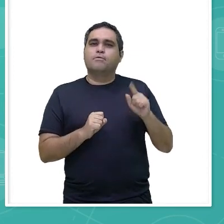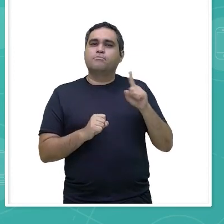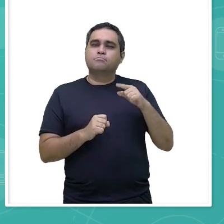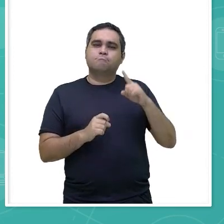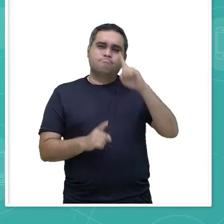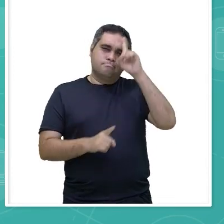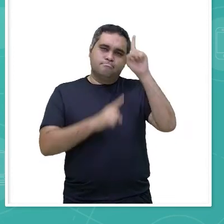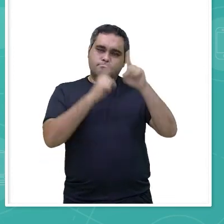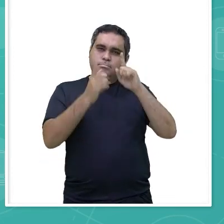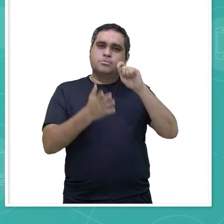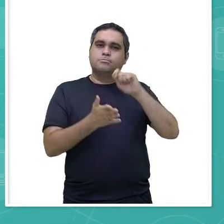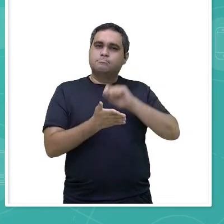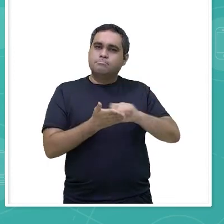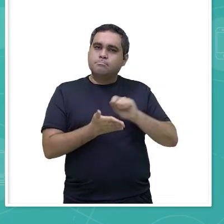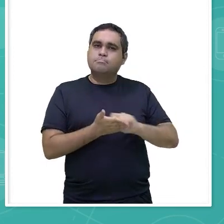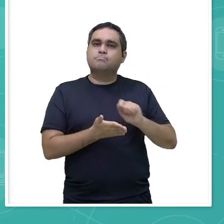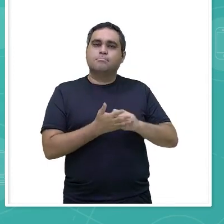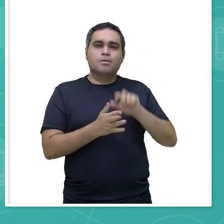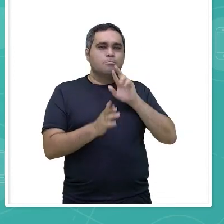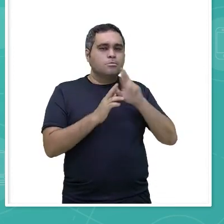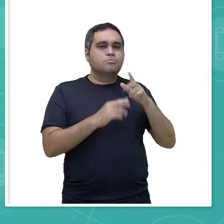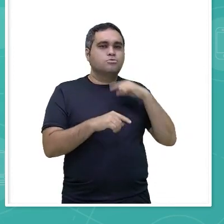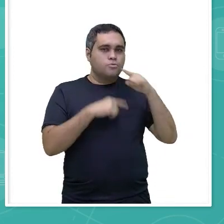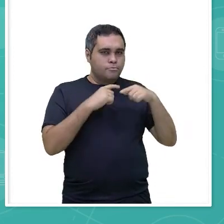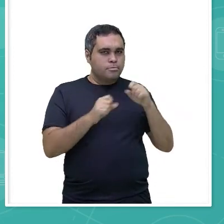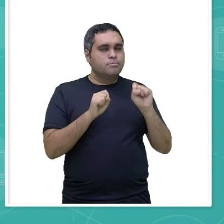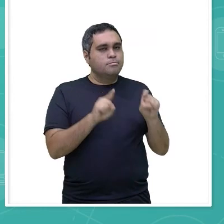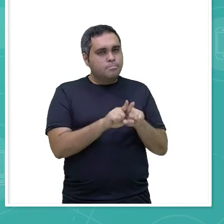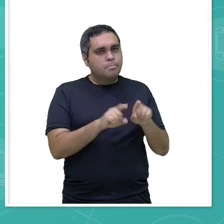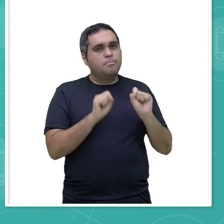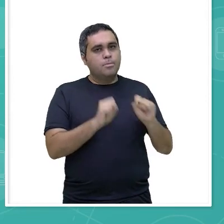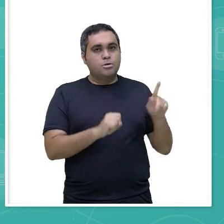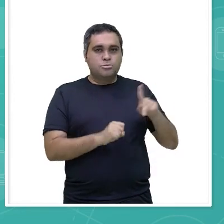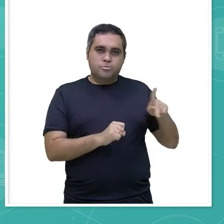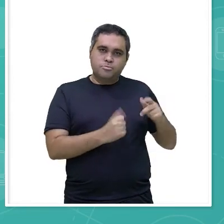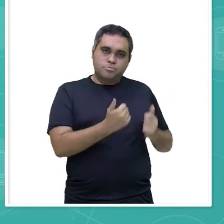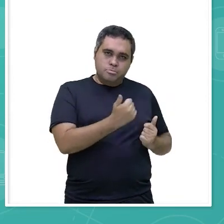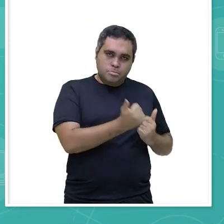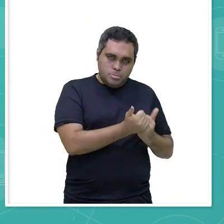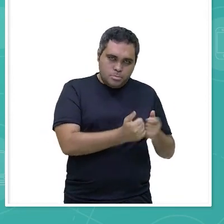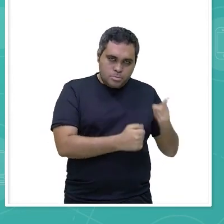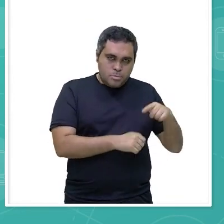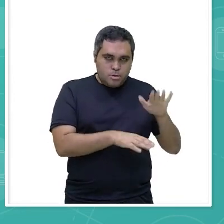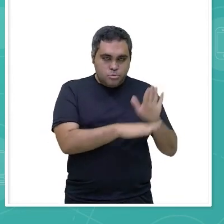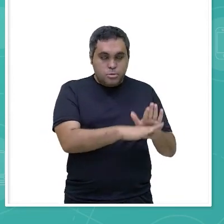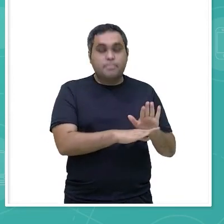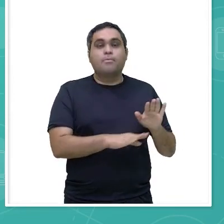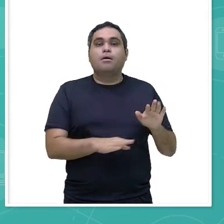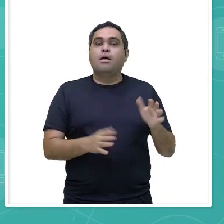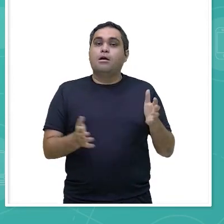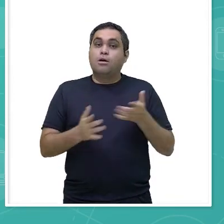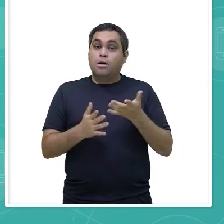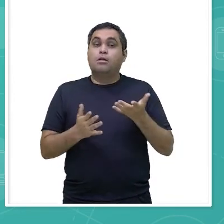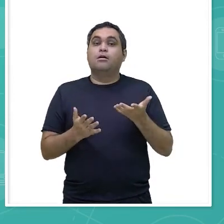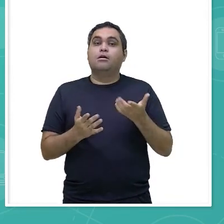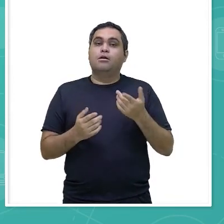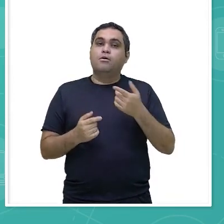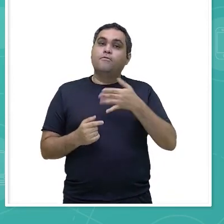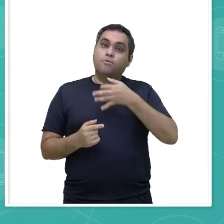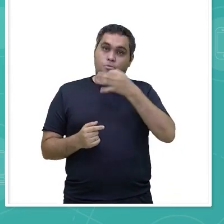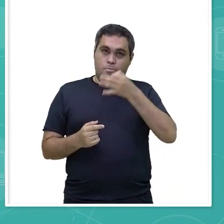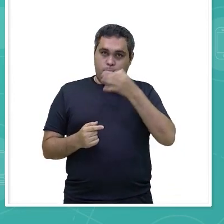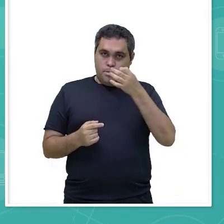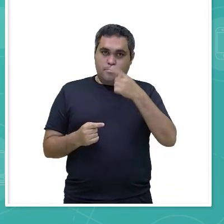vocês, responder. Os nossos professores também estão aí acompanhando. Mas, obviamente, que eu vou trazer um breve comentário para vocês, não é isso? Não vou deixá-los na mão. Então,